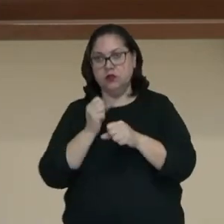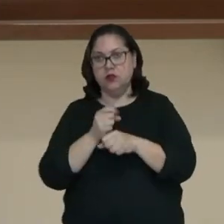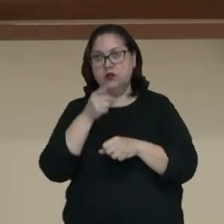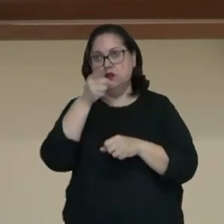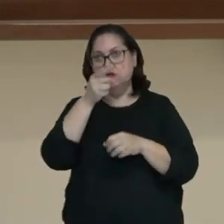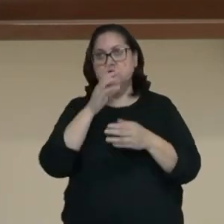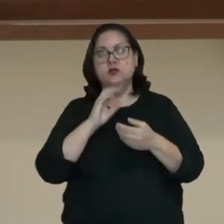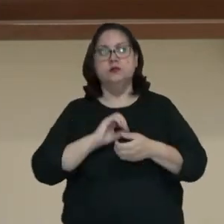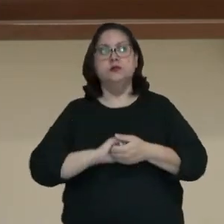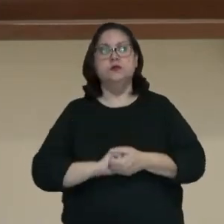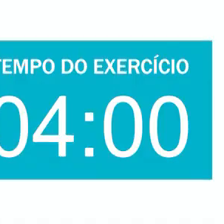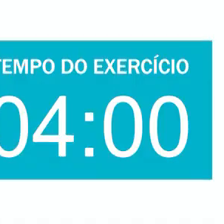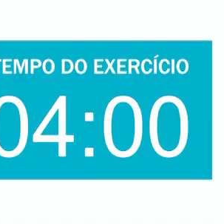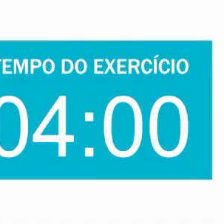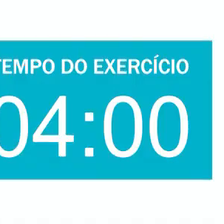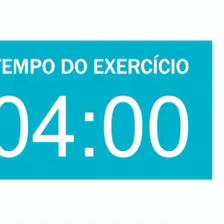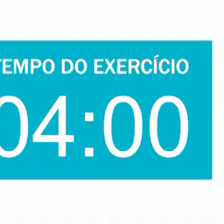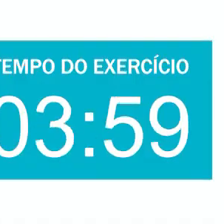com você.